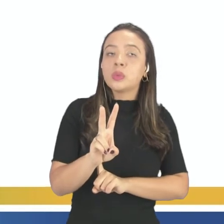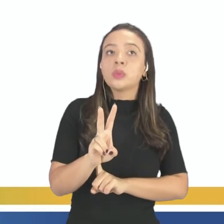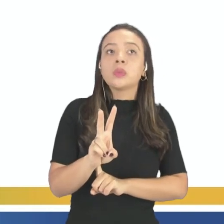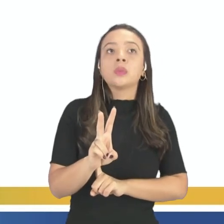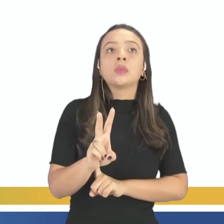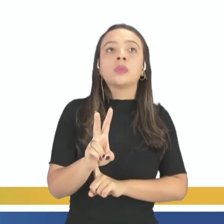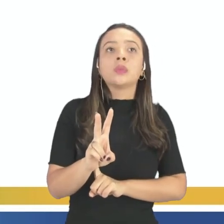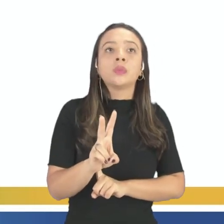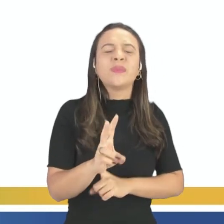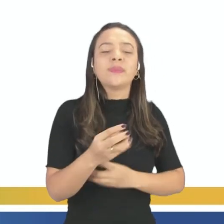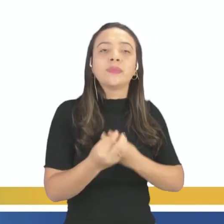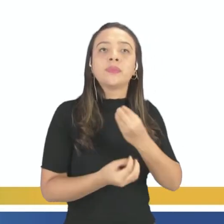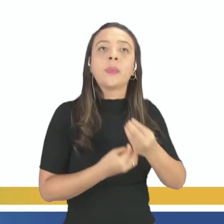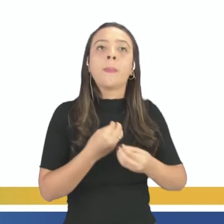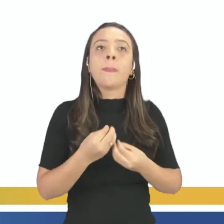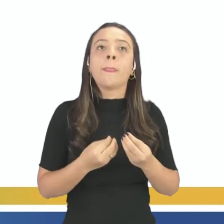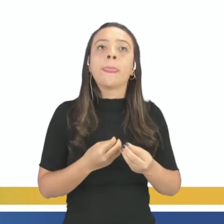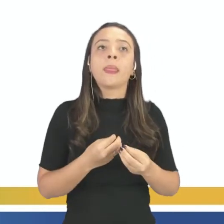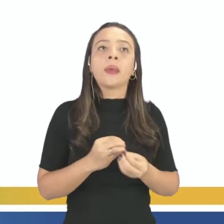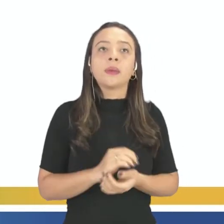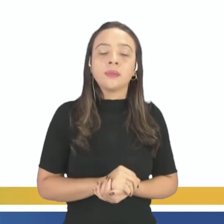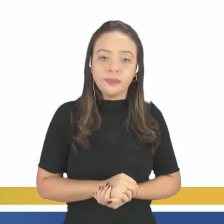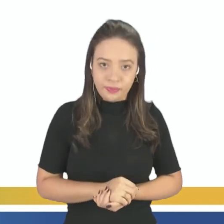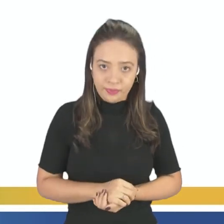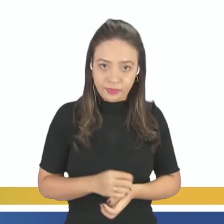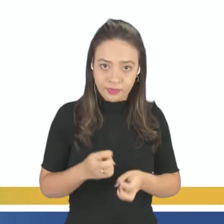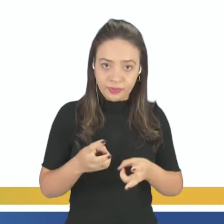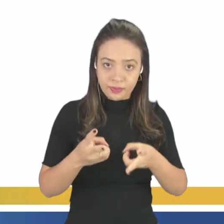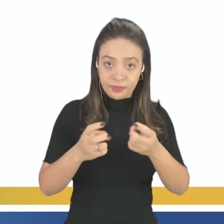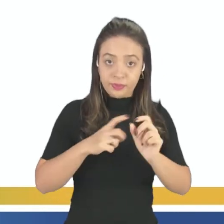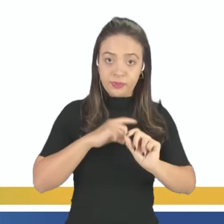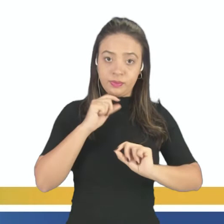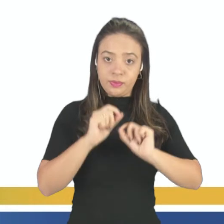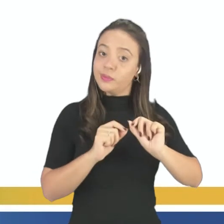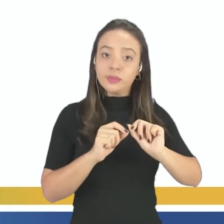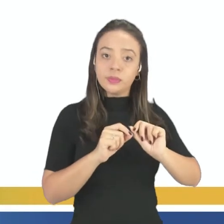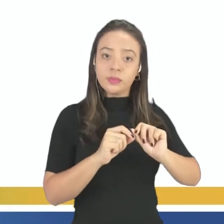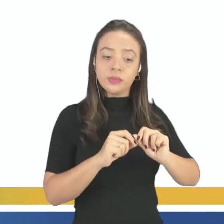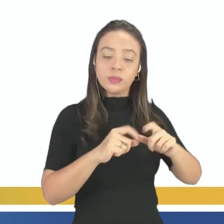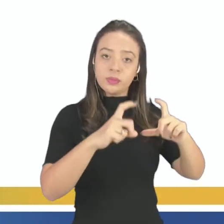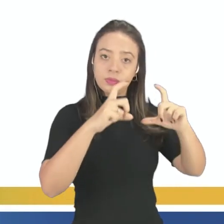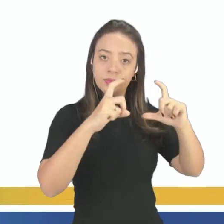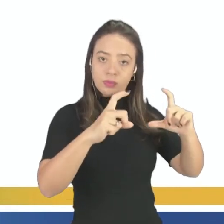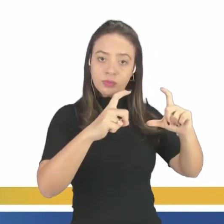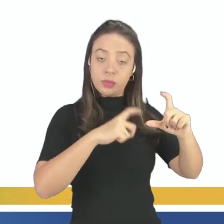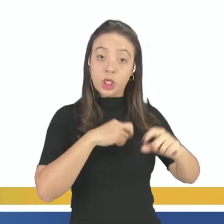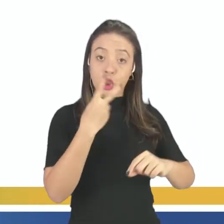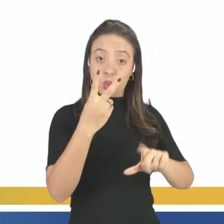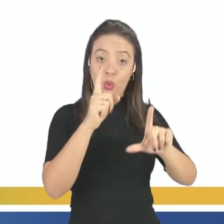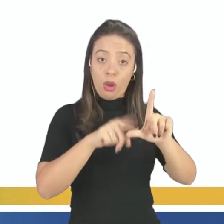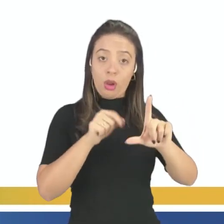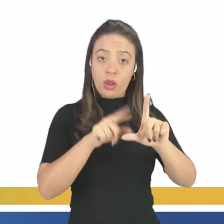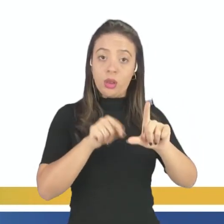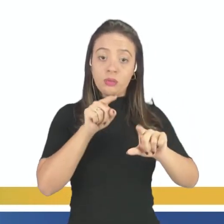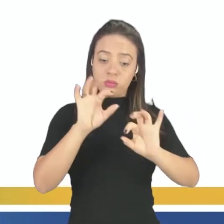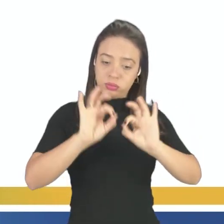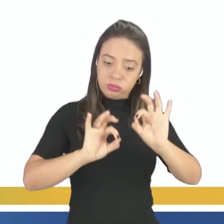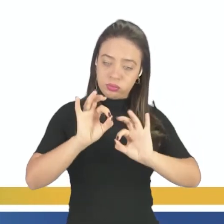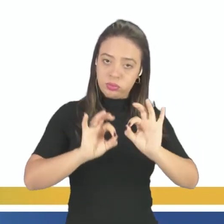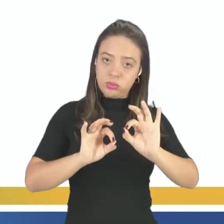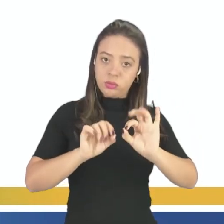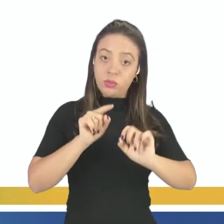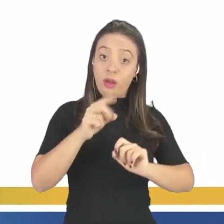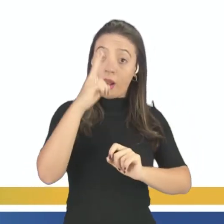situação matemática. Então, observe que nós temos um sistema de duas variáveis, né? Então, você vai recordar